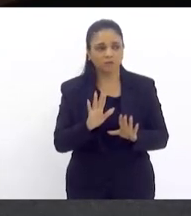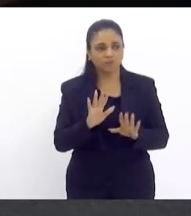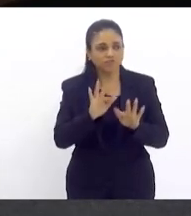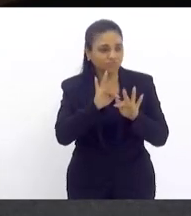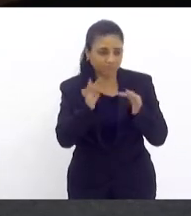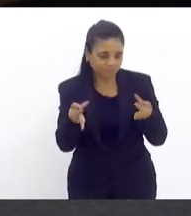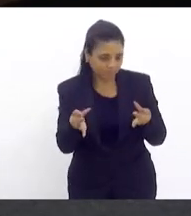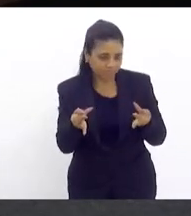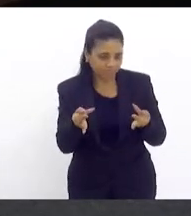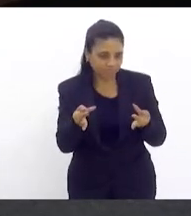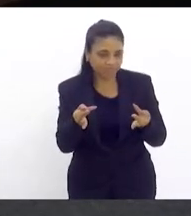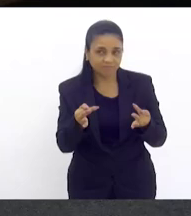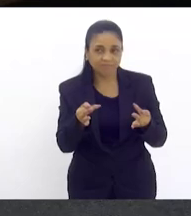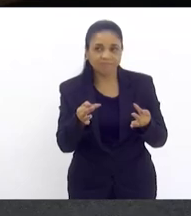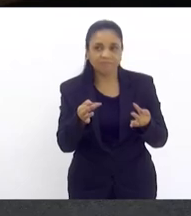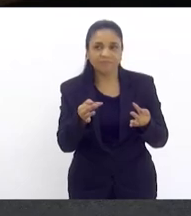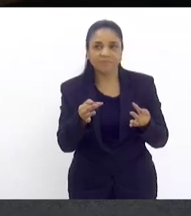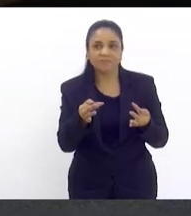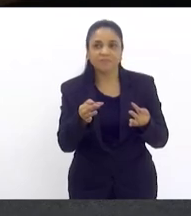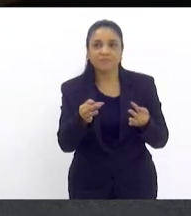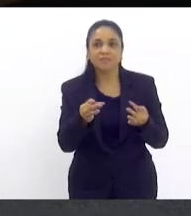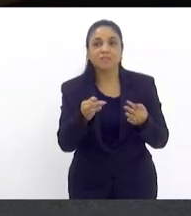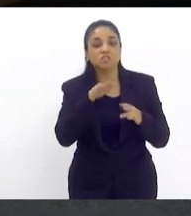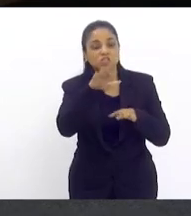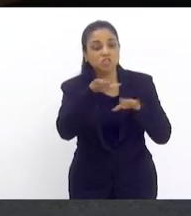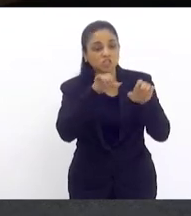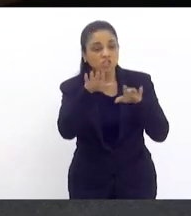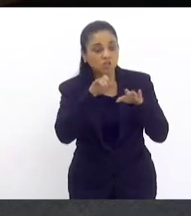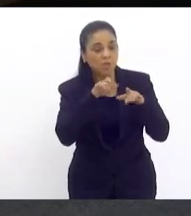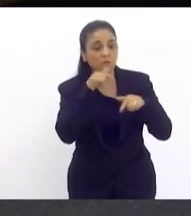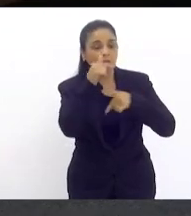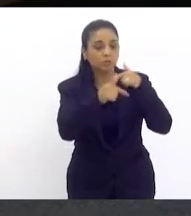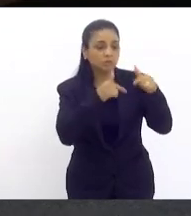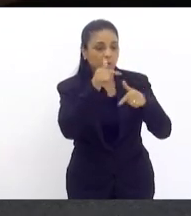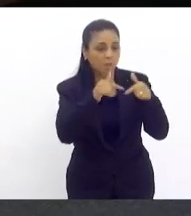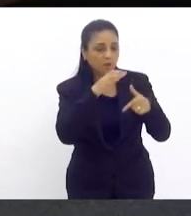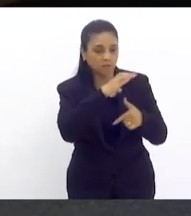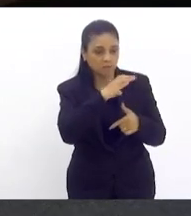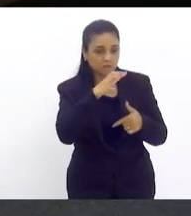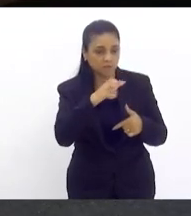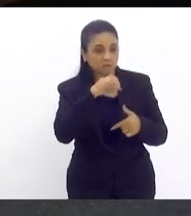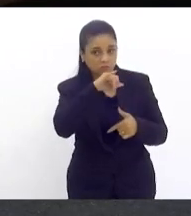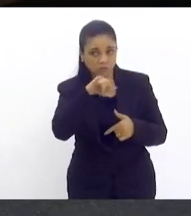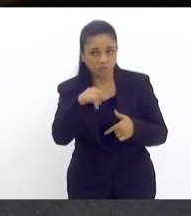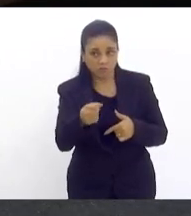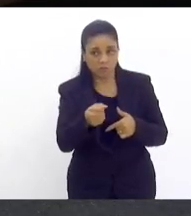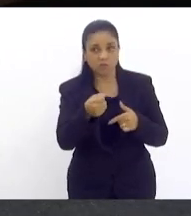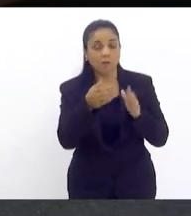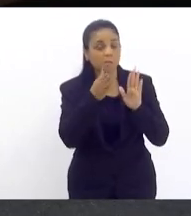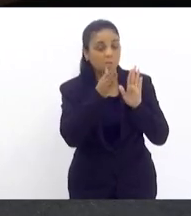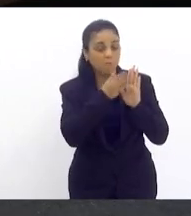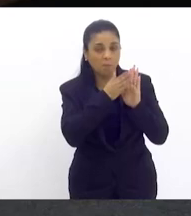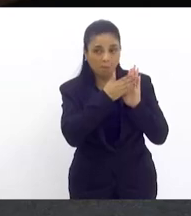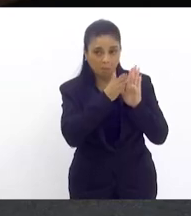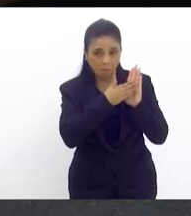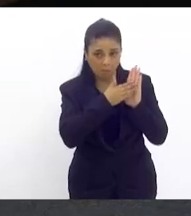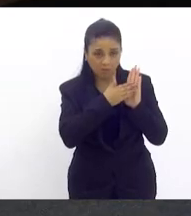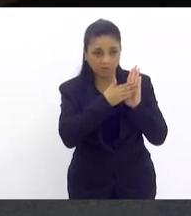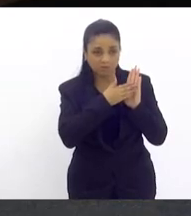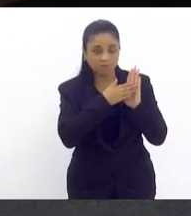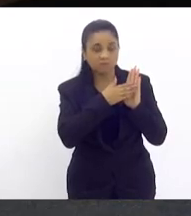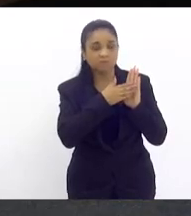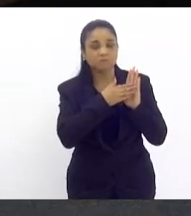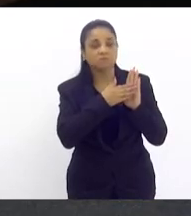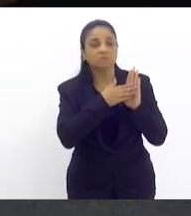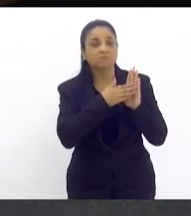ponto e a gente faz isso chamando os trabalhos à ordem das CJ chamando os trabalhos ao ar da